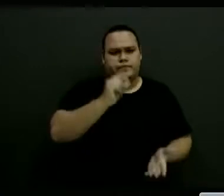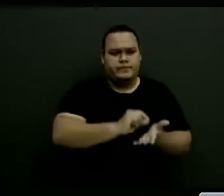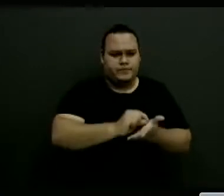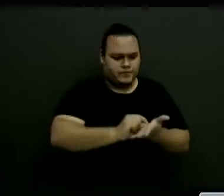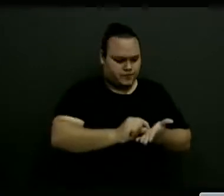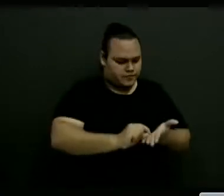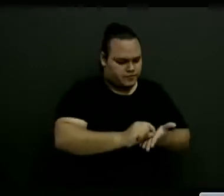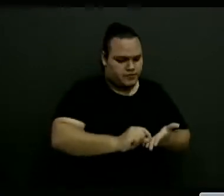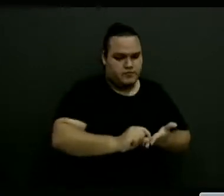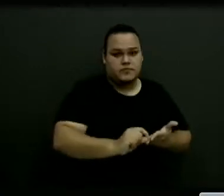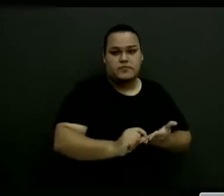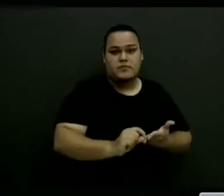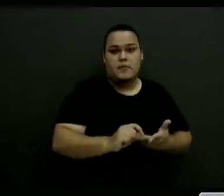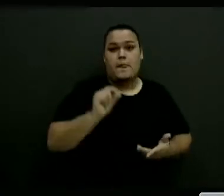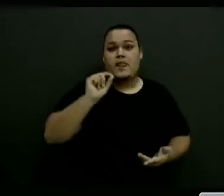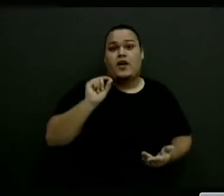vasos capilares,